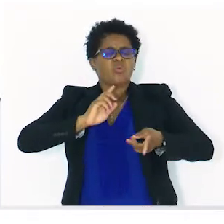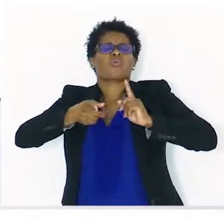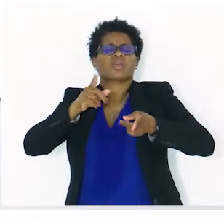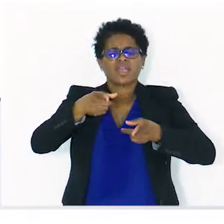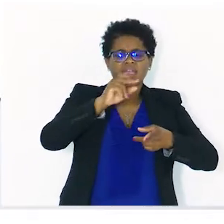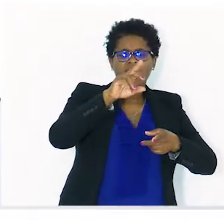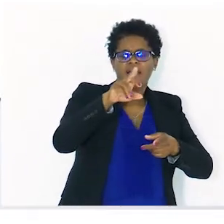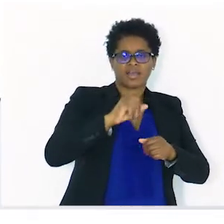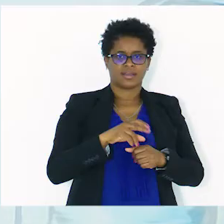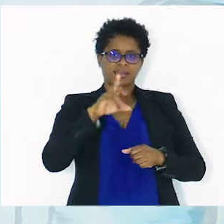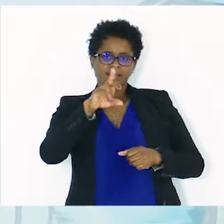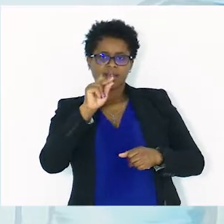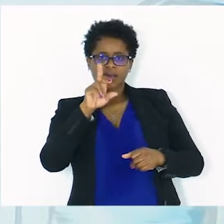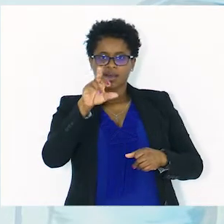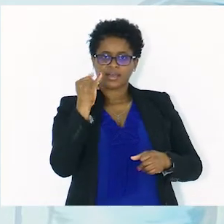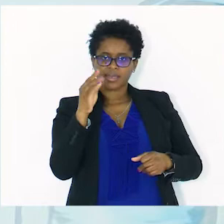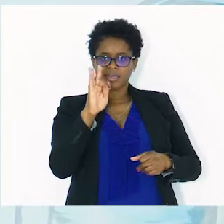ar rarefeito?